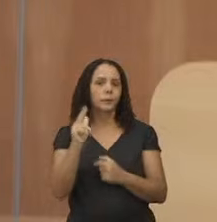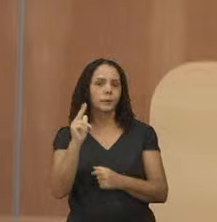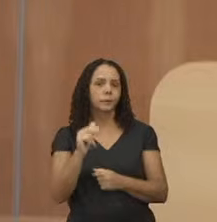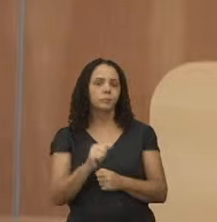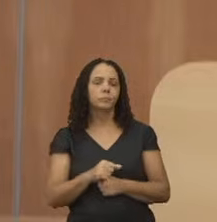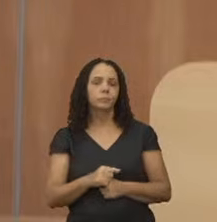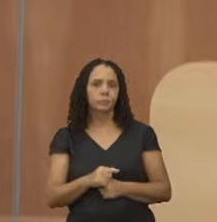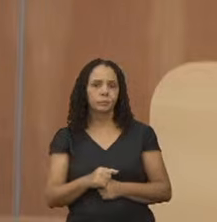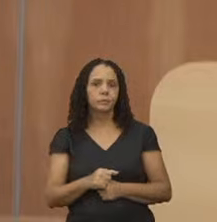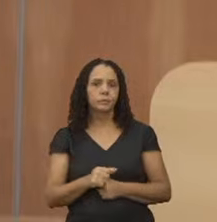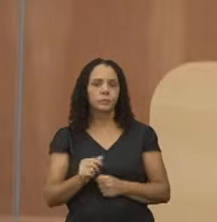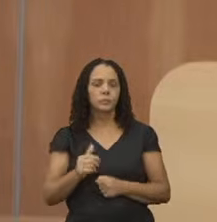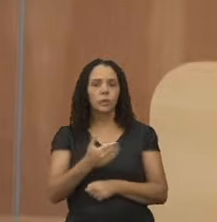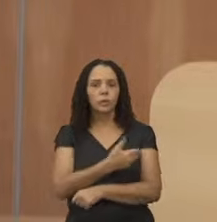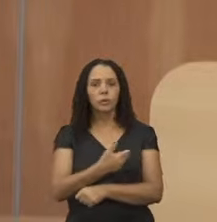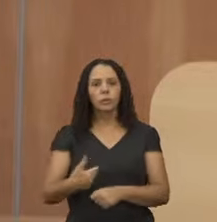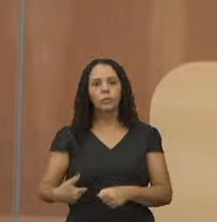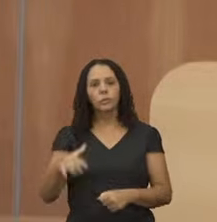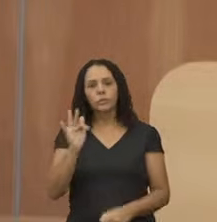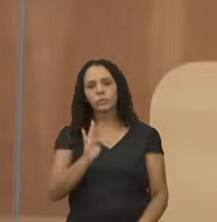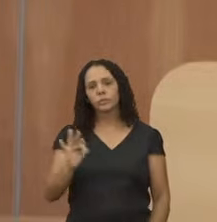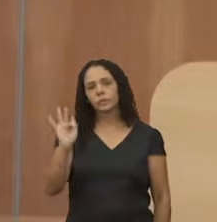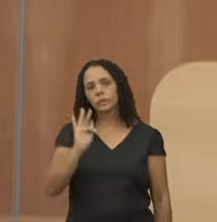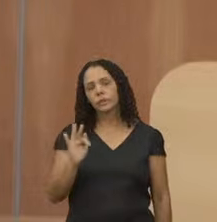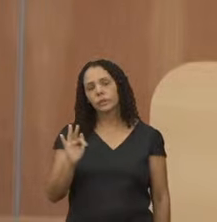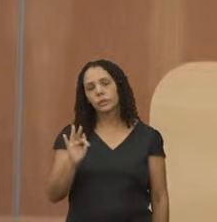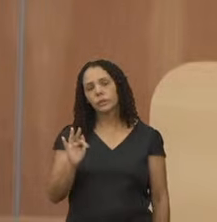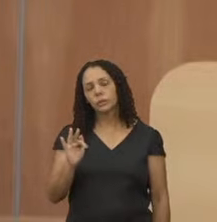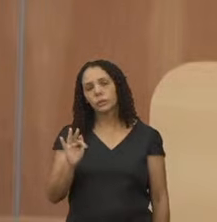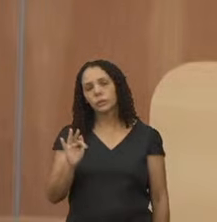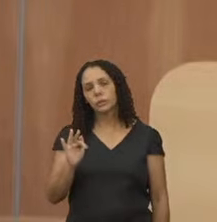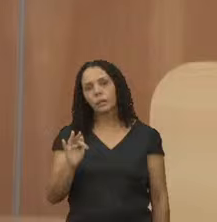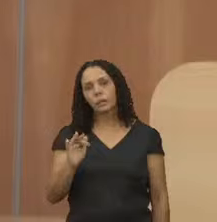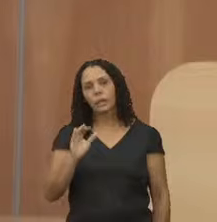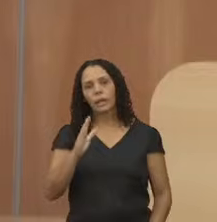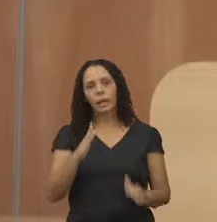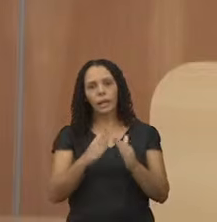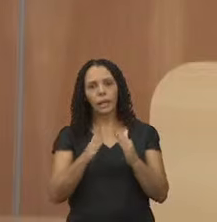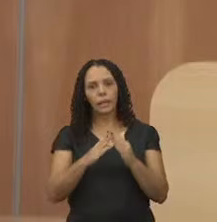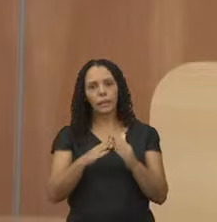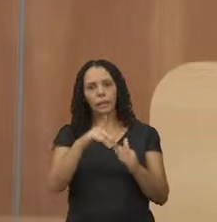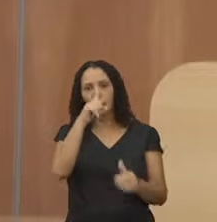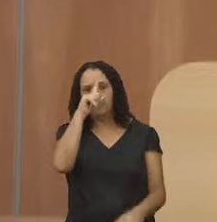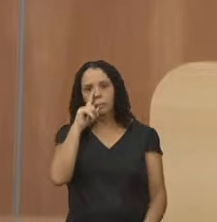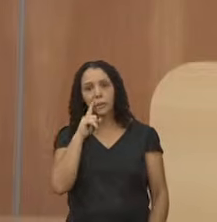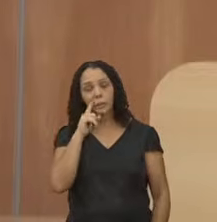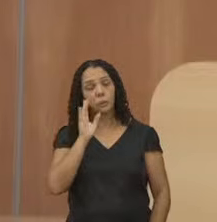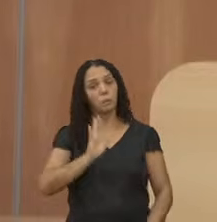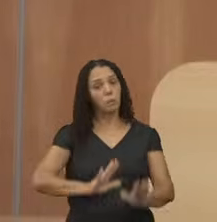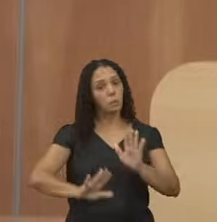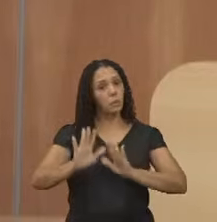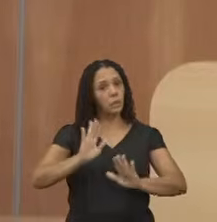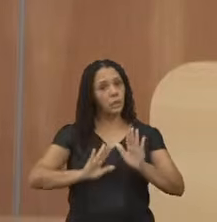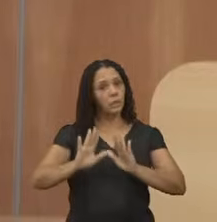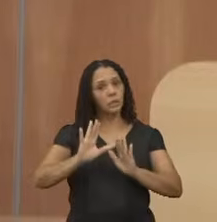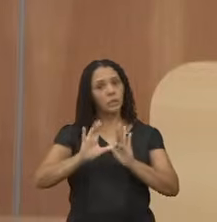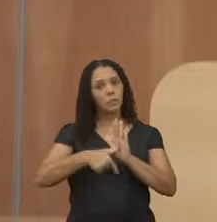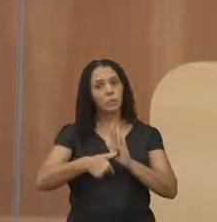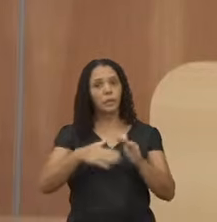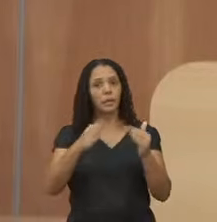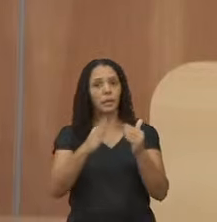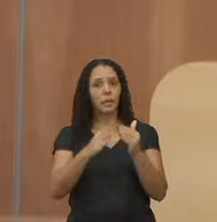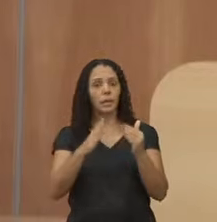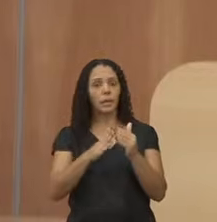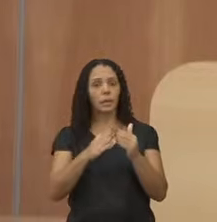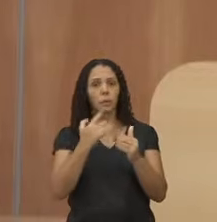programa. Governo federal anterior, como o Paulinho falou aqui, que era o Casa Amarela. Tomar cuidado agora, Paulinho, que o próximo vai ser casa